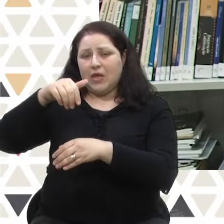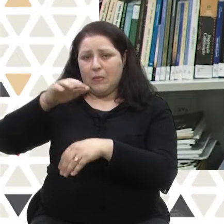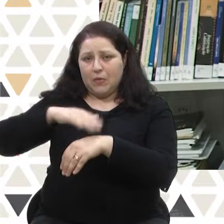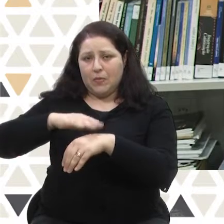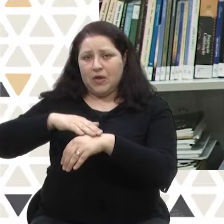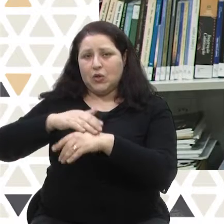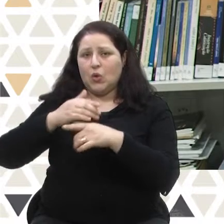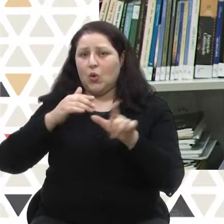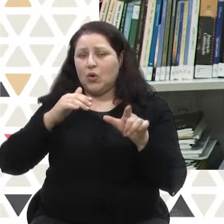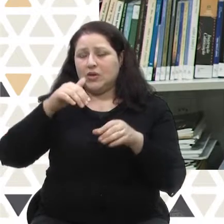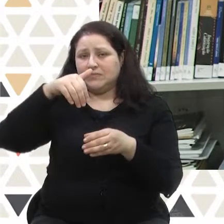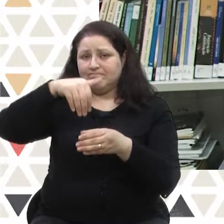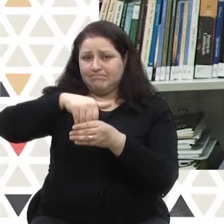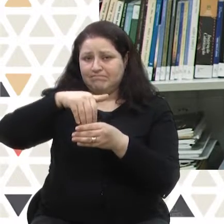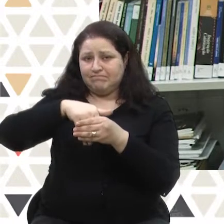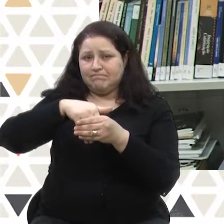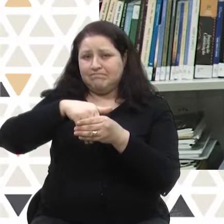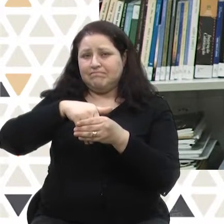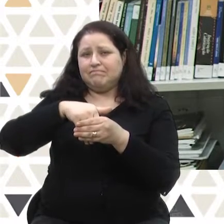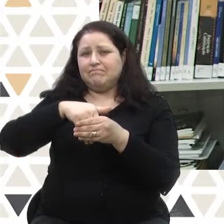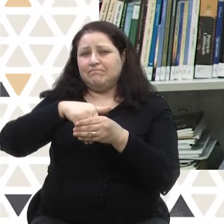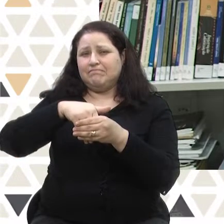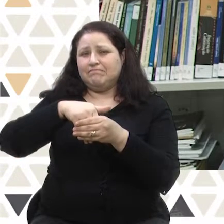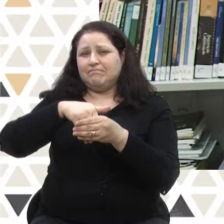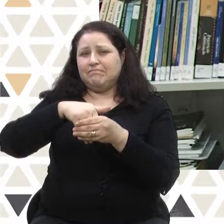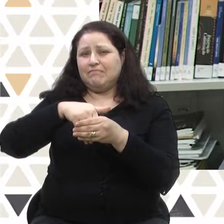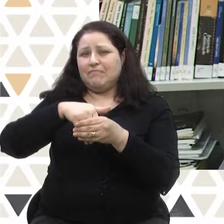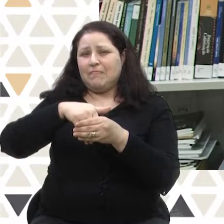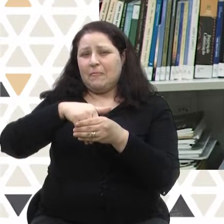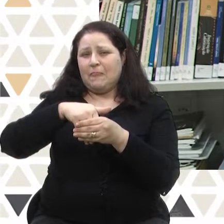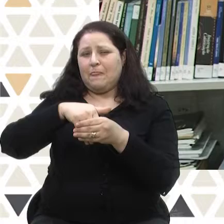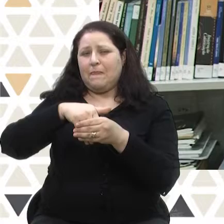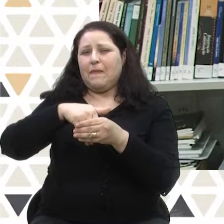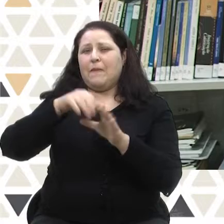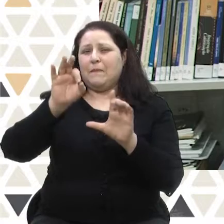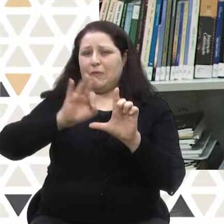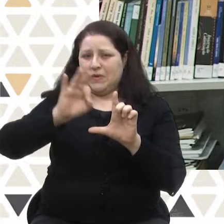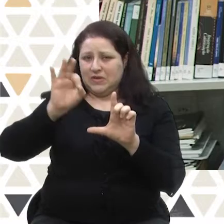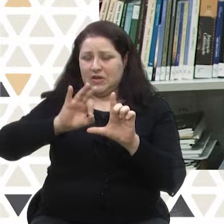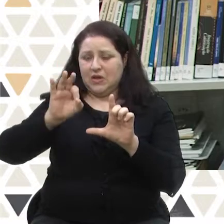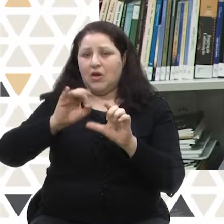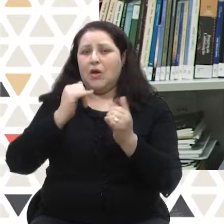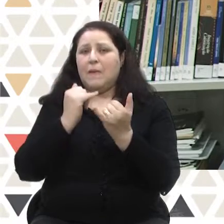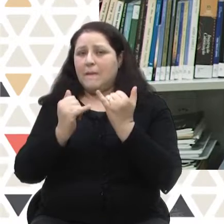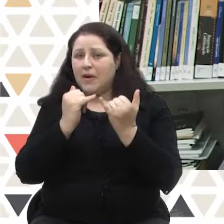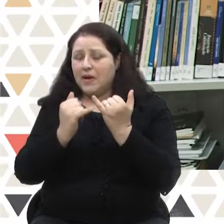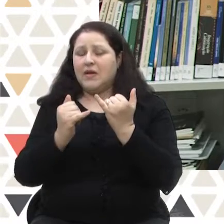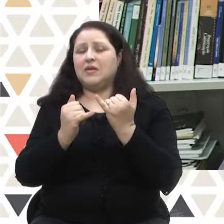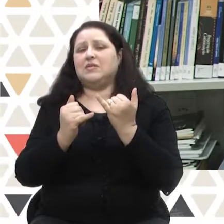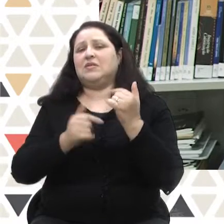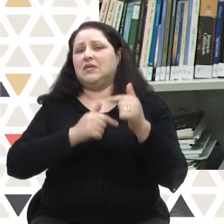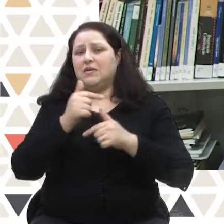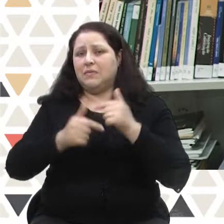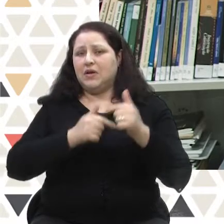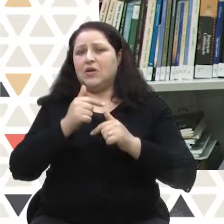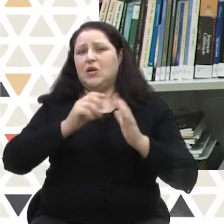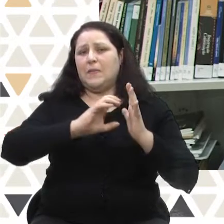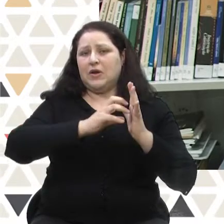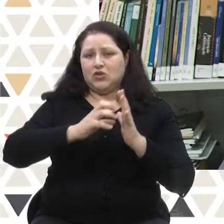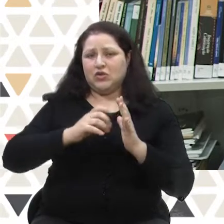nas eleições proporcionais elas terão uma função idêntica aos partidos que